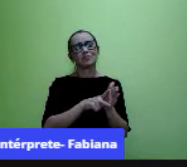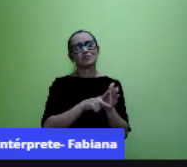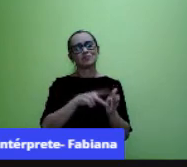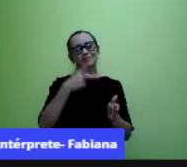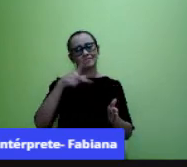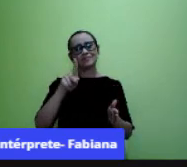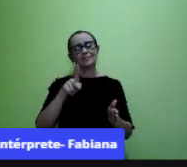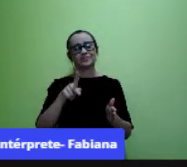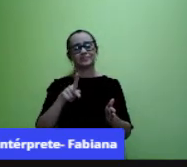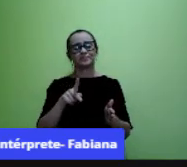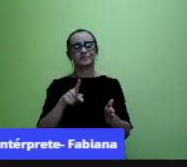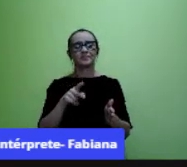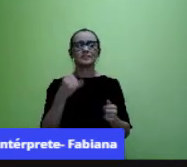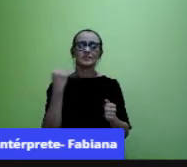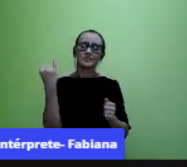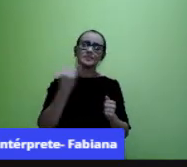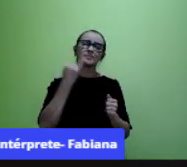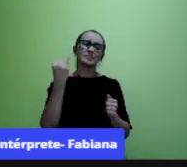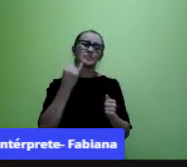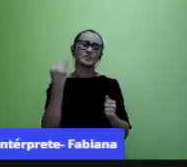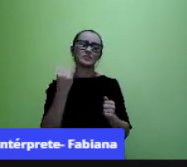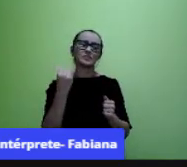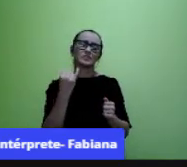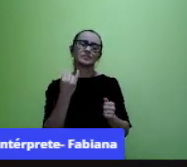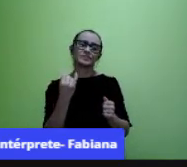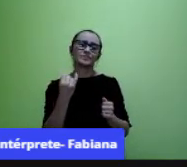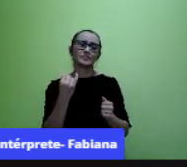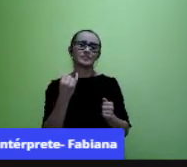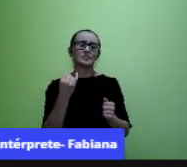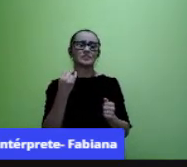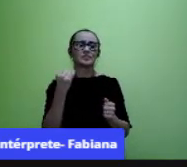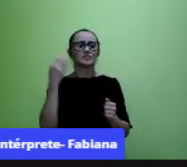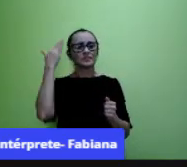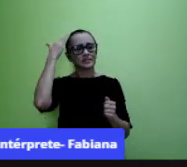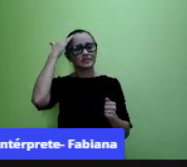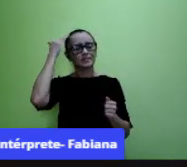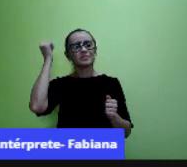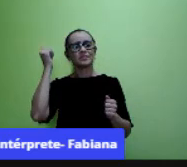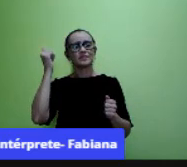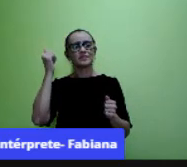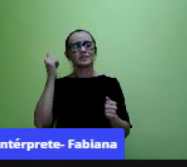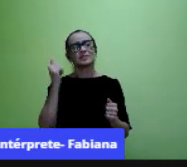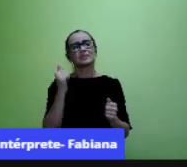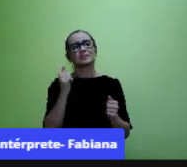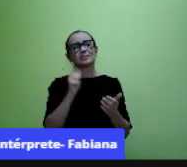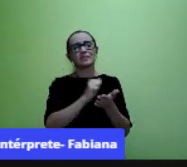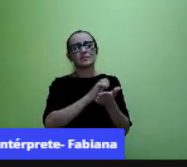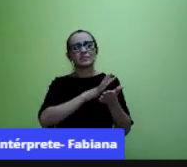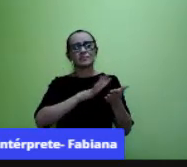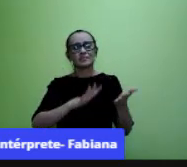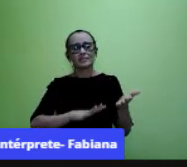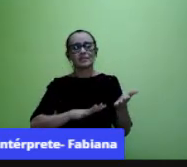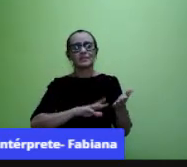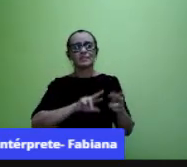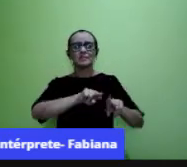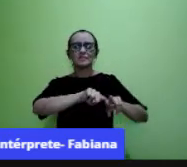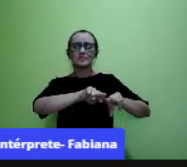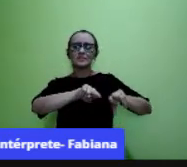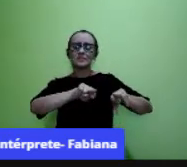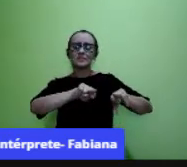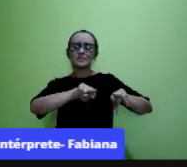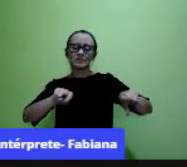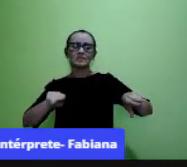momento, sabe? Trazer. Nós sabemos da diversidade de atividades para um mesmo objetivo. Vamos trazer